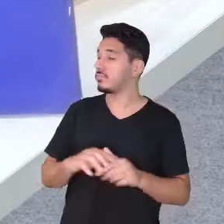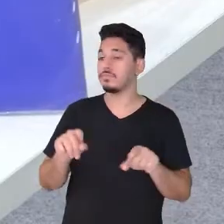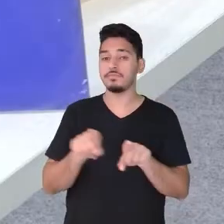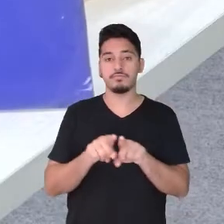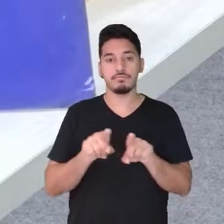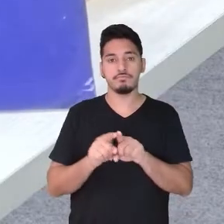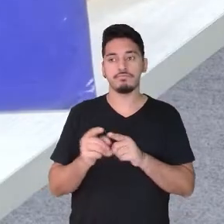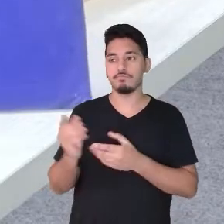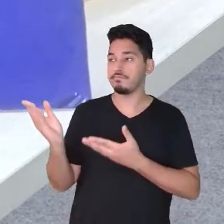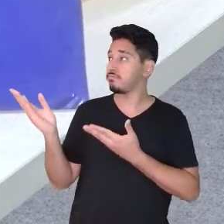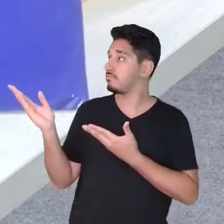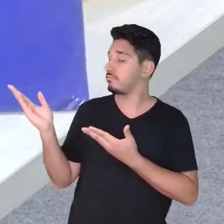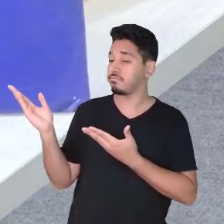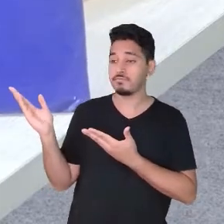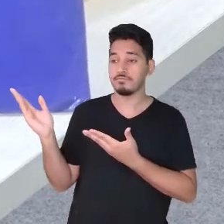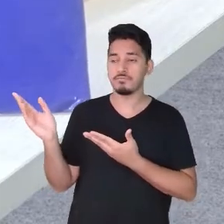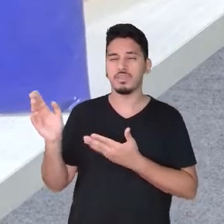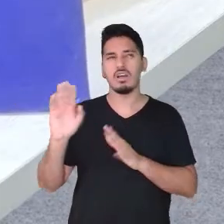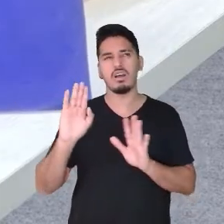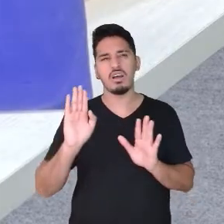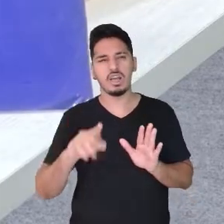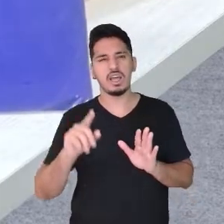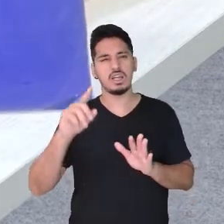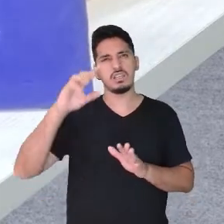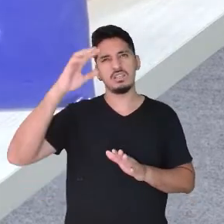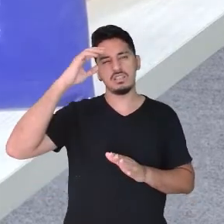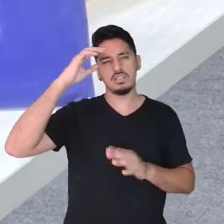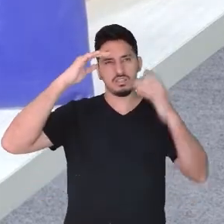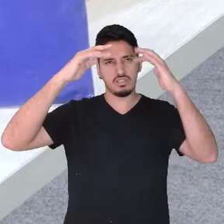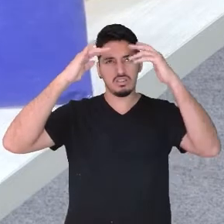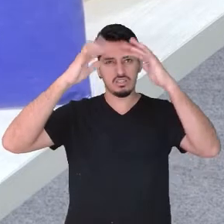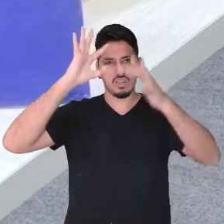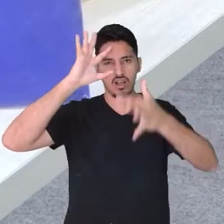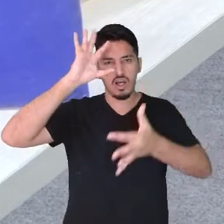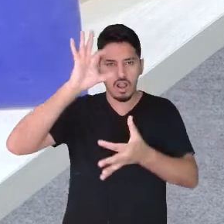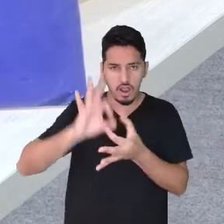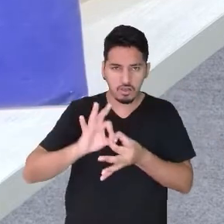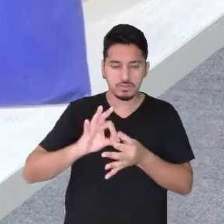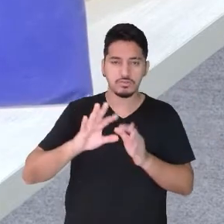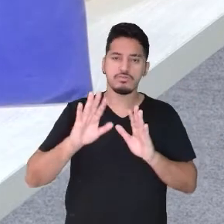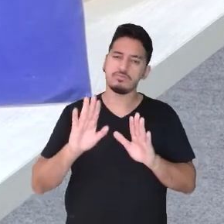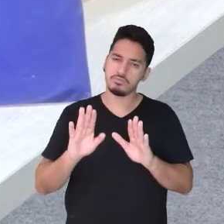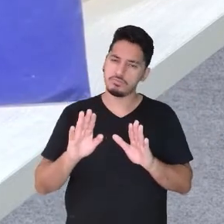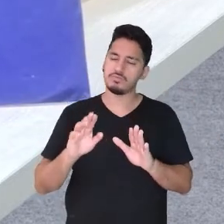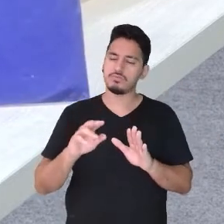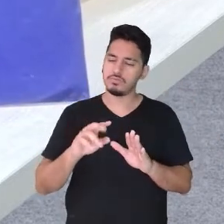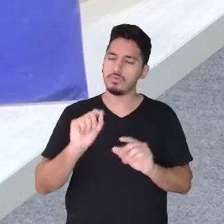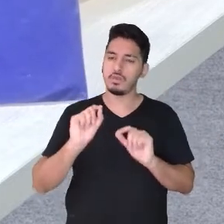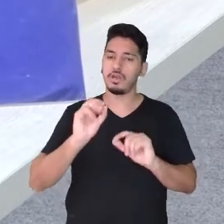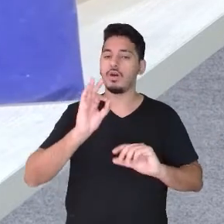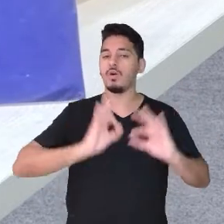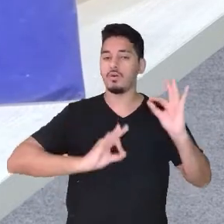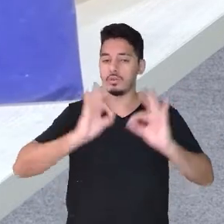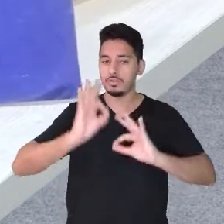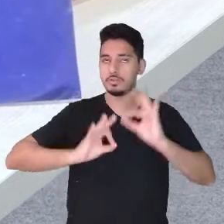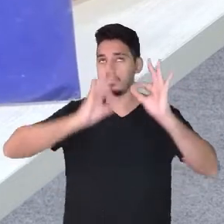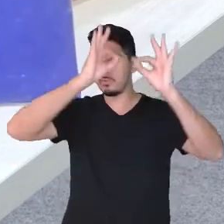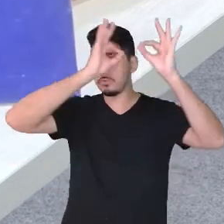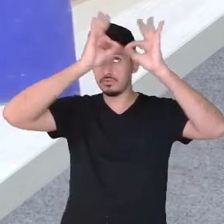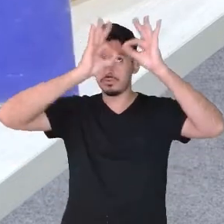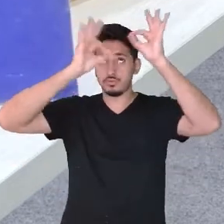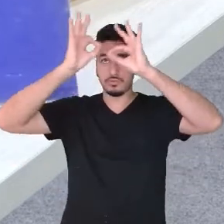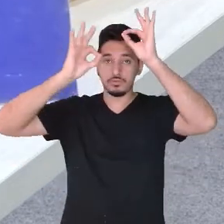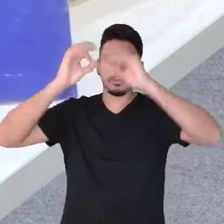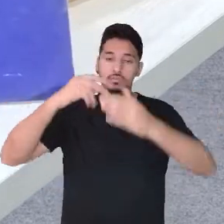ser, mas é uma atividade de raciocínio lógico, que trabalha a organização do pensamento